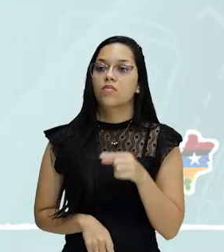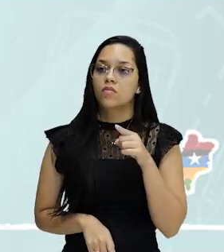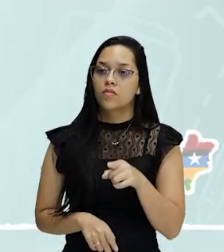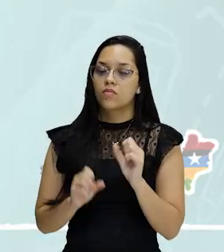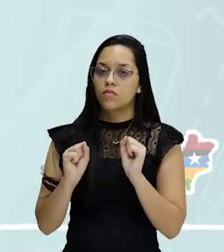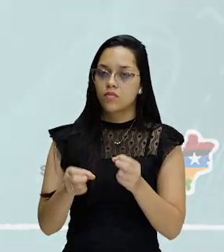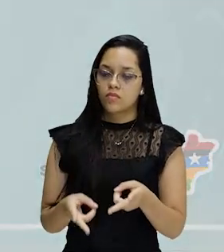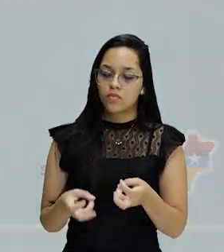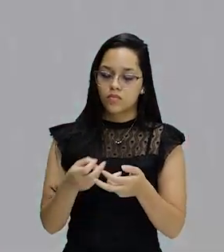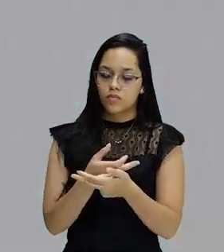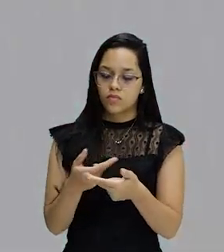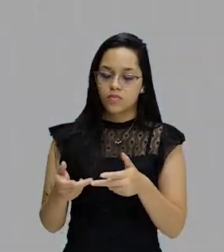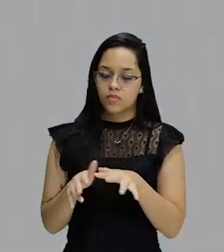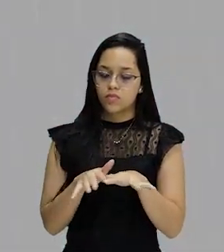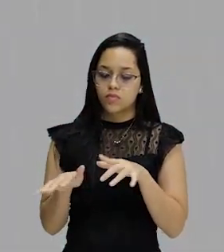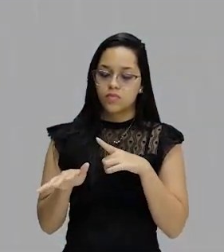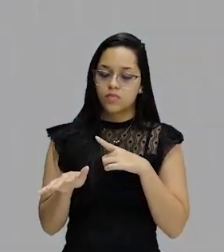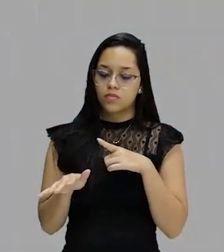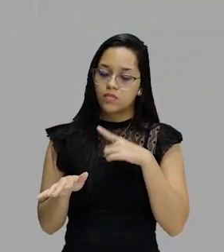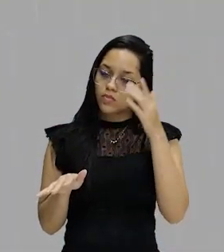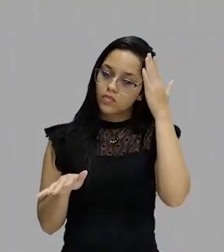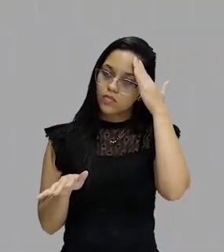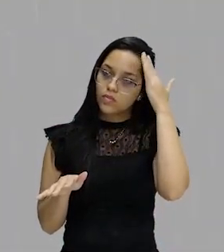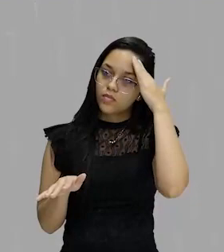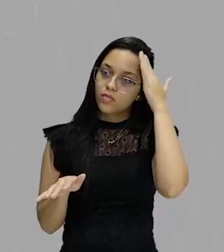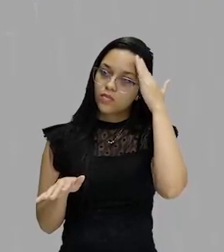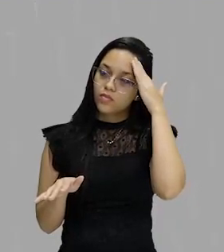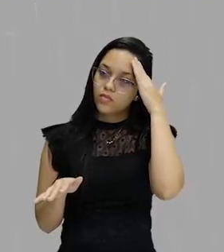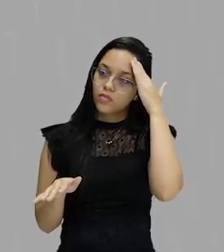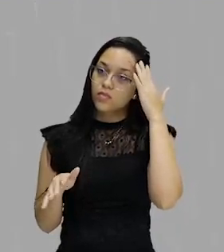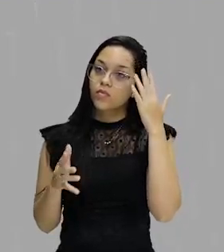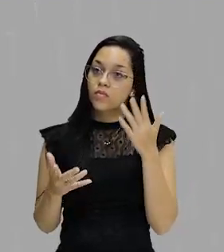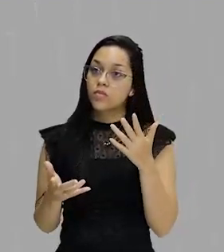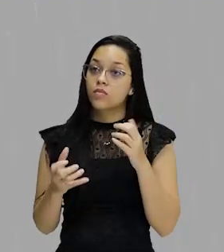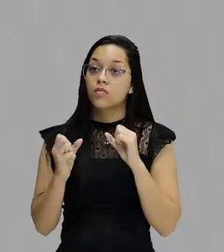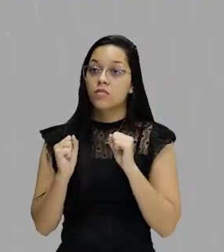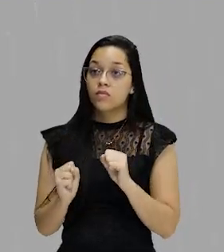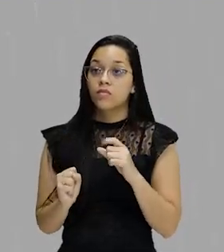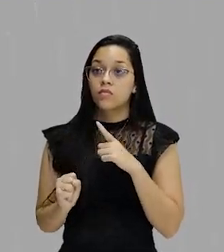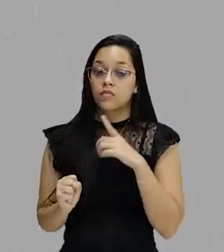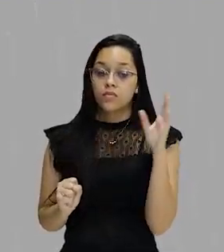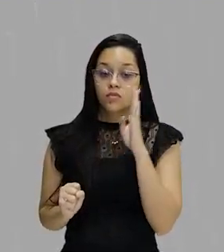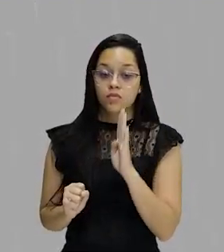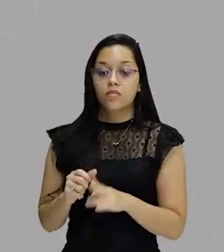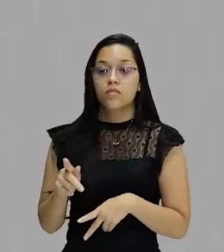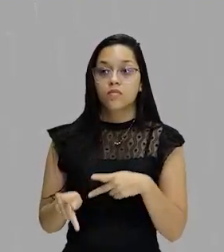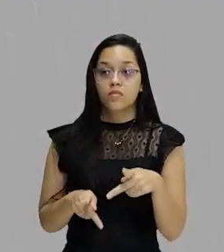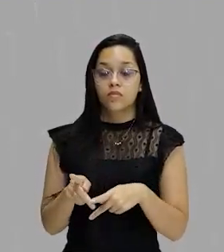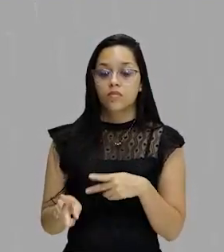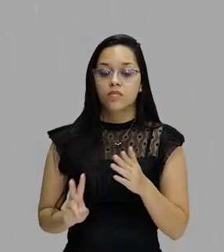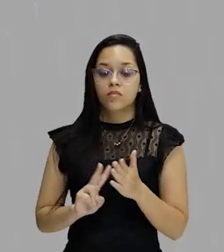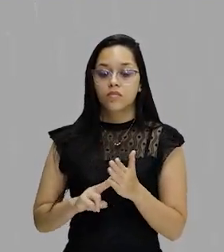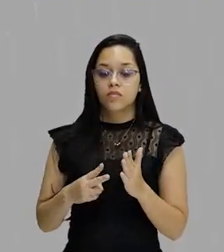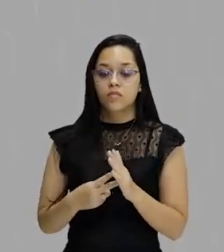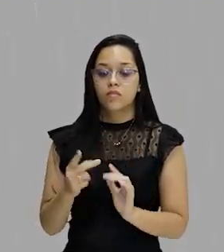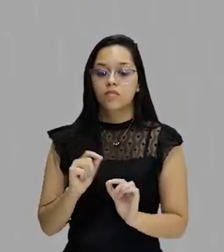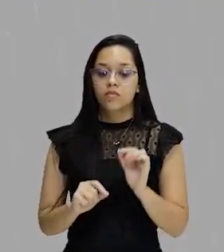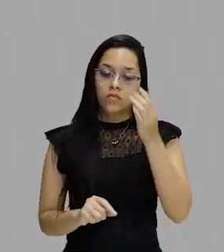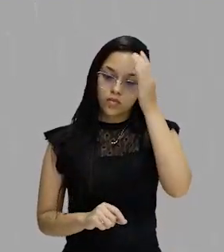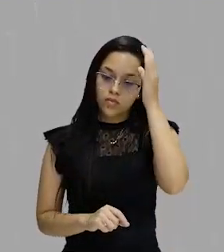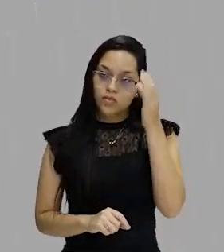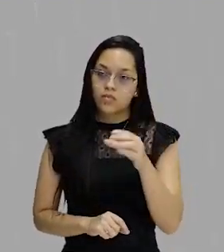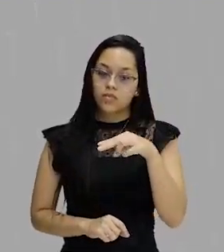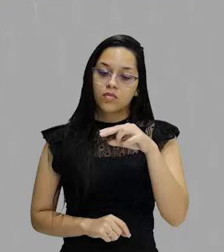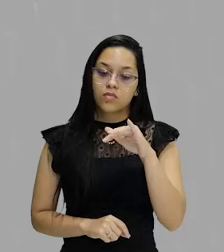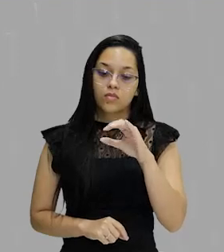você vê movimentos que trabalham com a interpretação daquilo que seria nacional popular, ou seja, de uma cultura